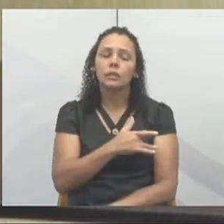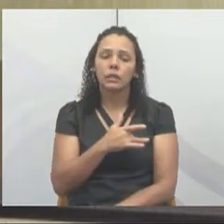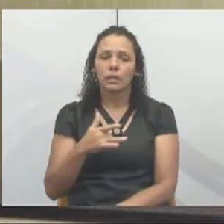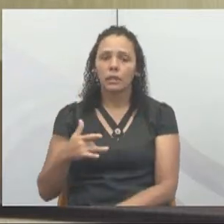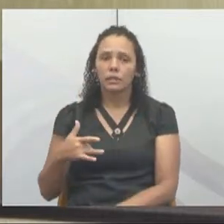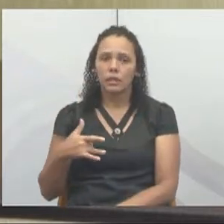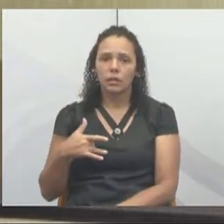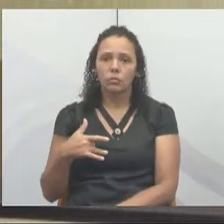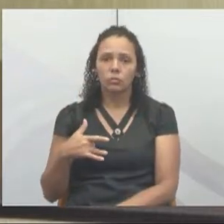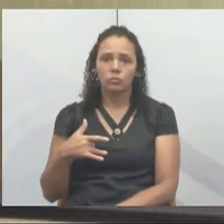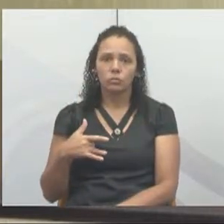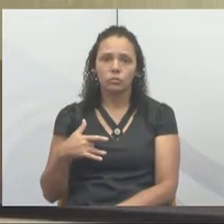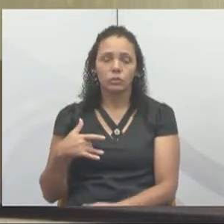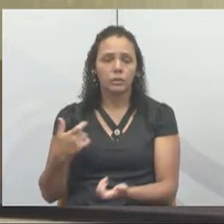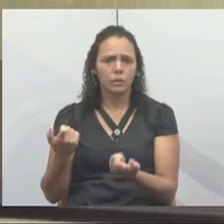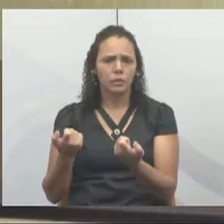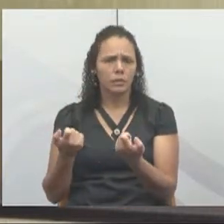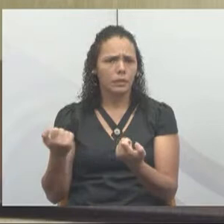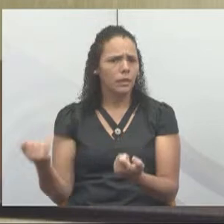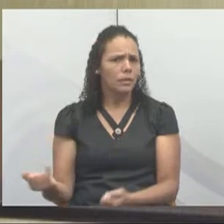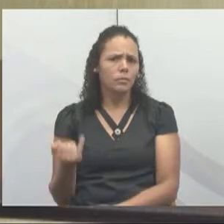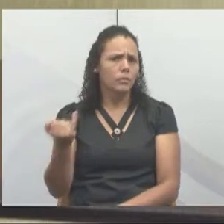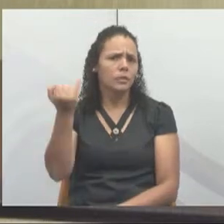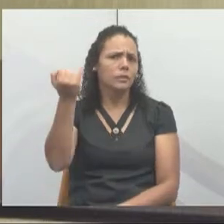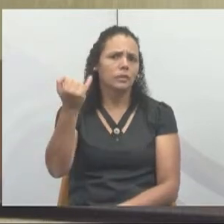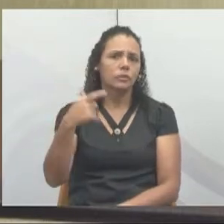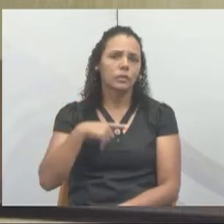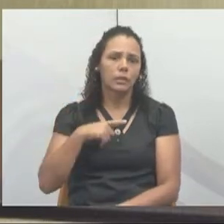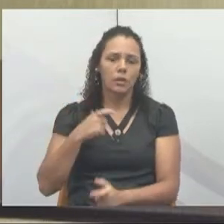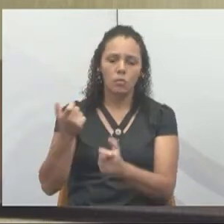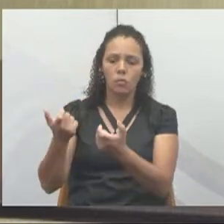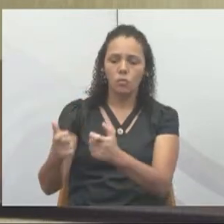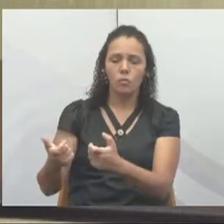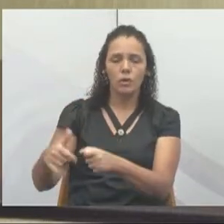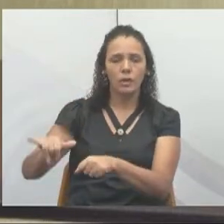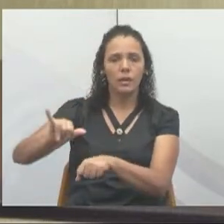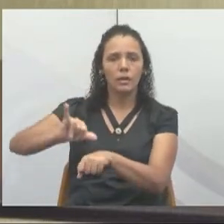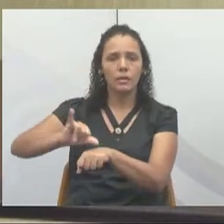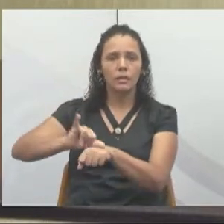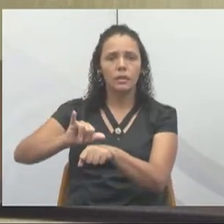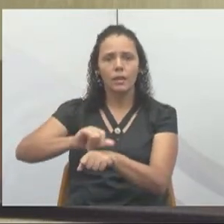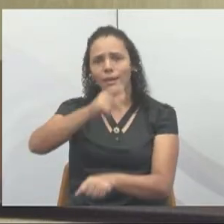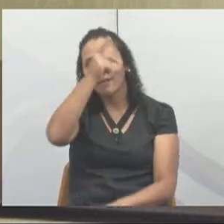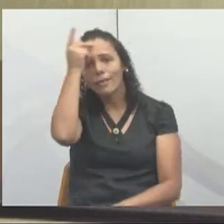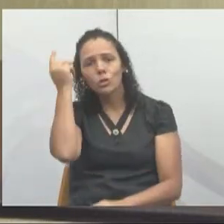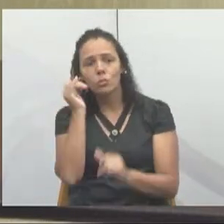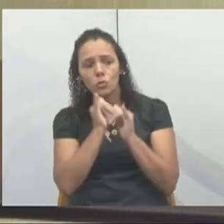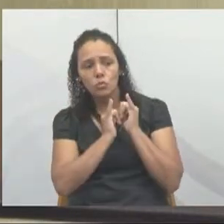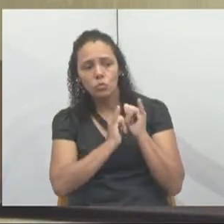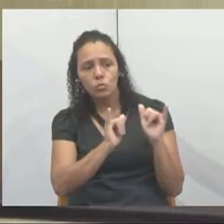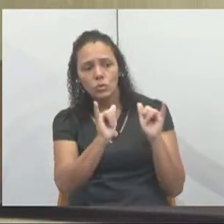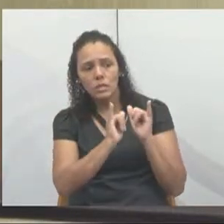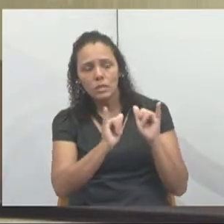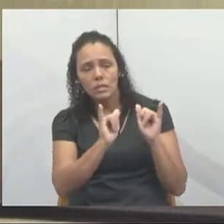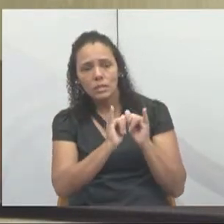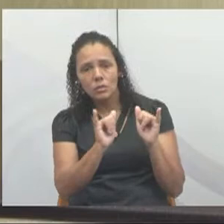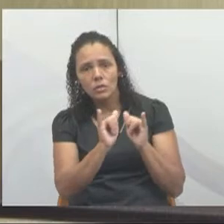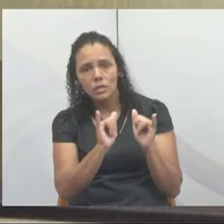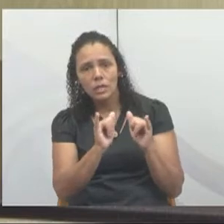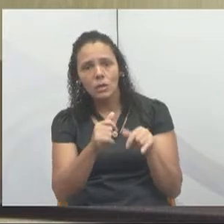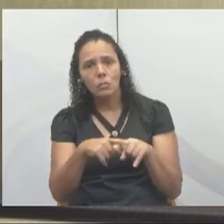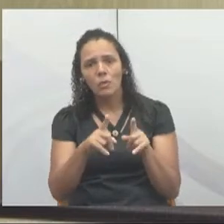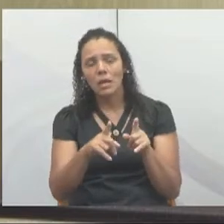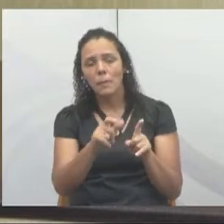ela é necessária, nós temos essa UBS Central, passaram os agentes anunciando, só que falou que seria